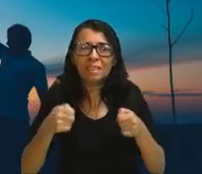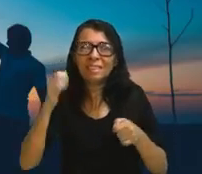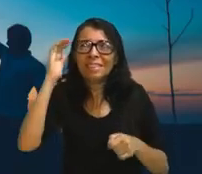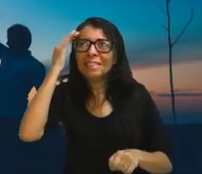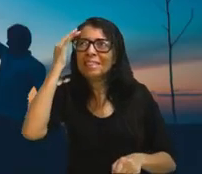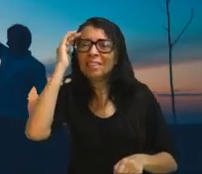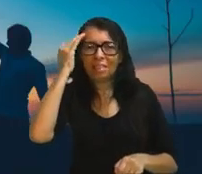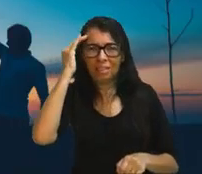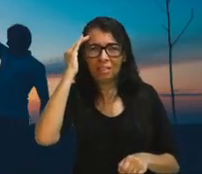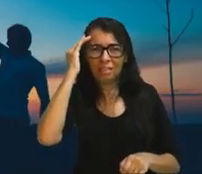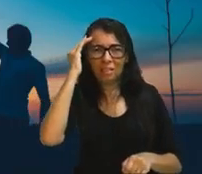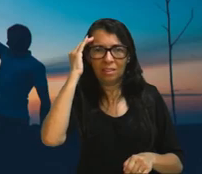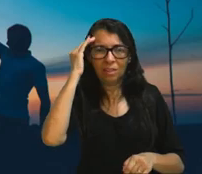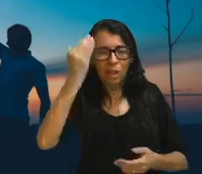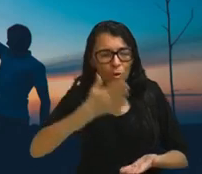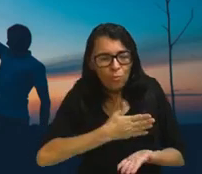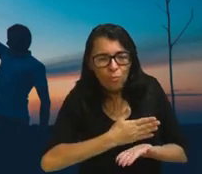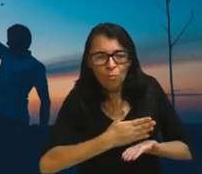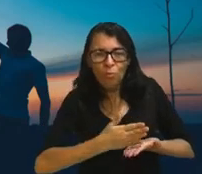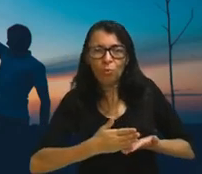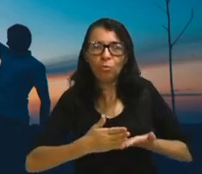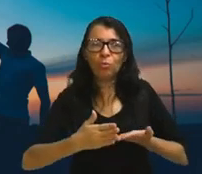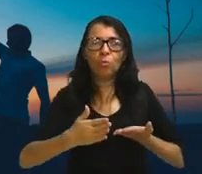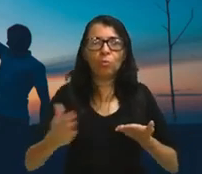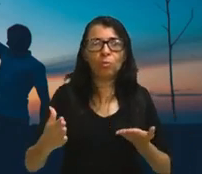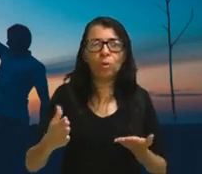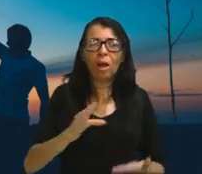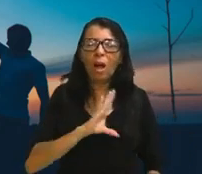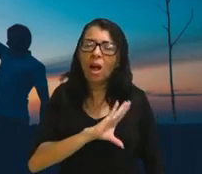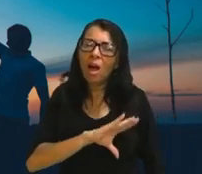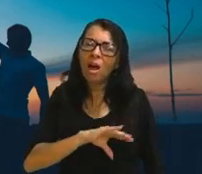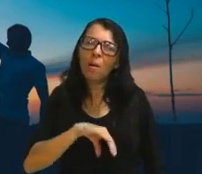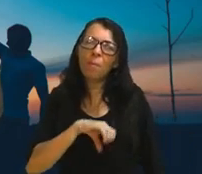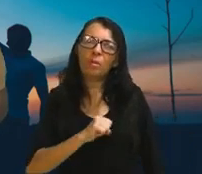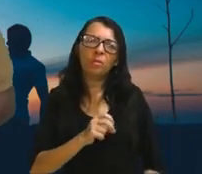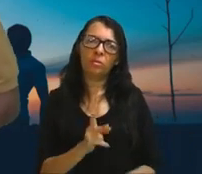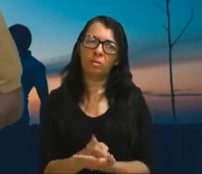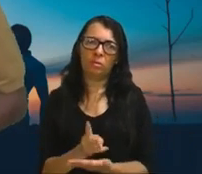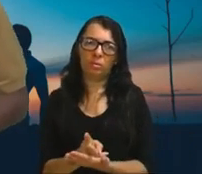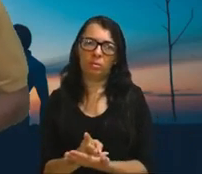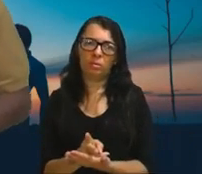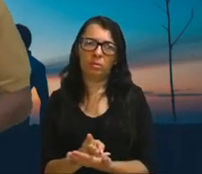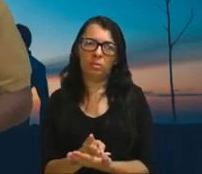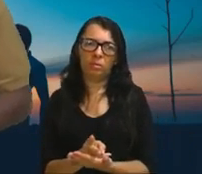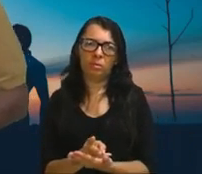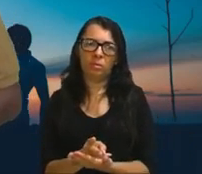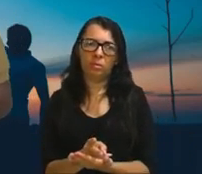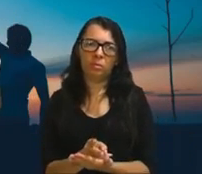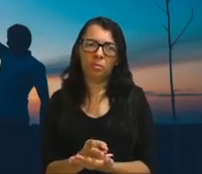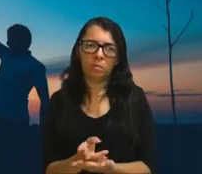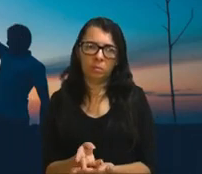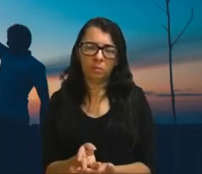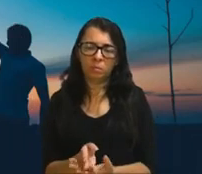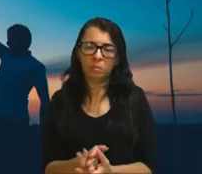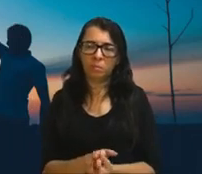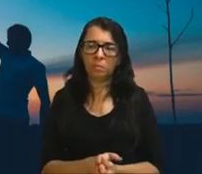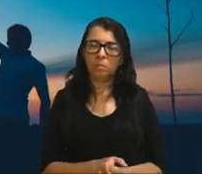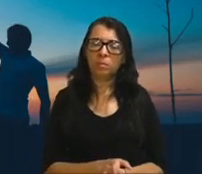cuida do lar para que isso aconteça. Nós vemos, nos dias de